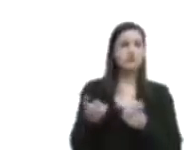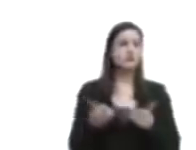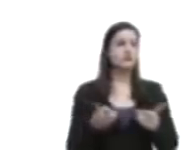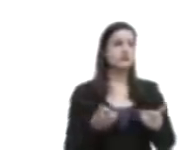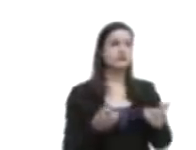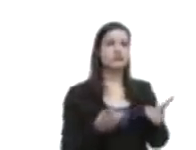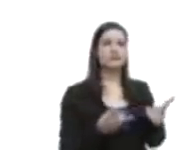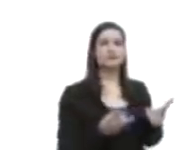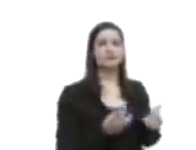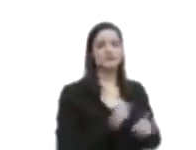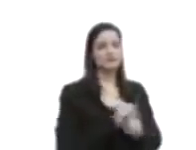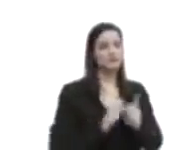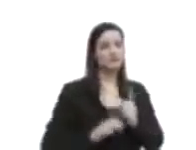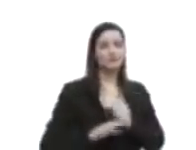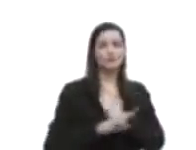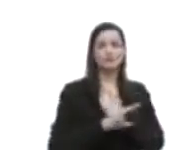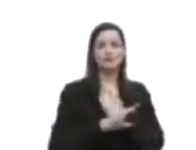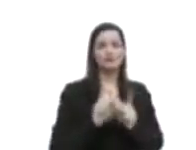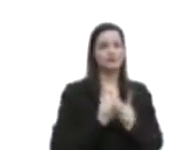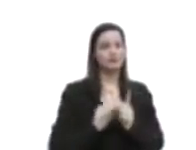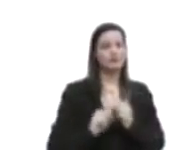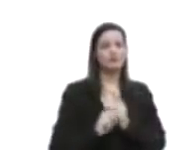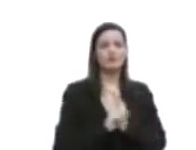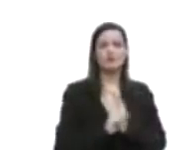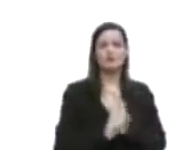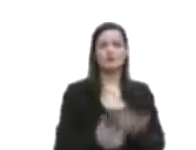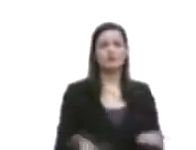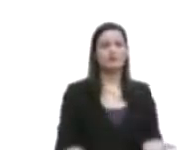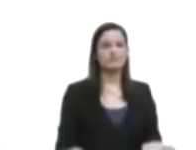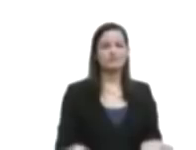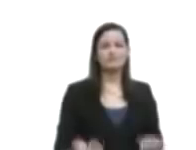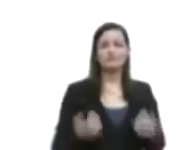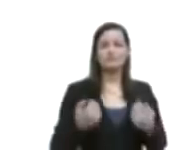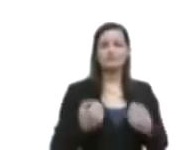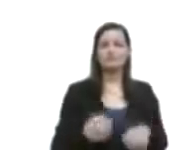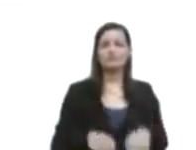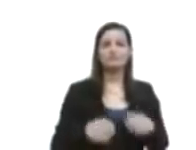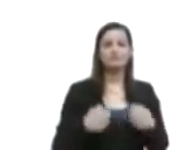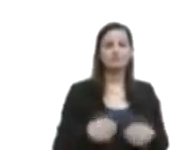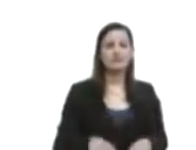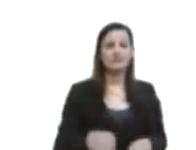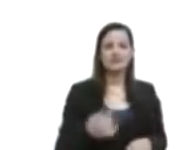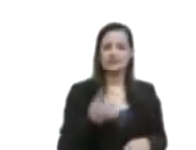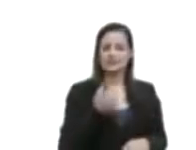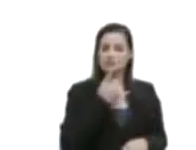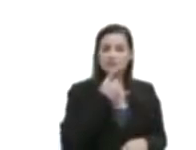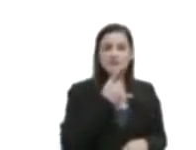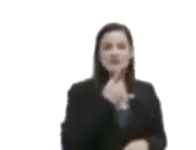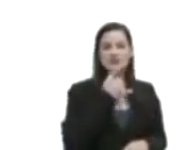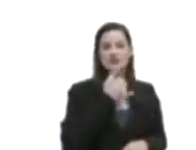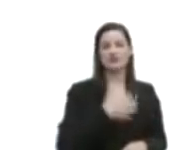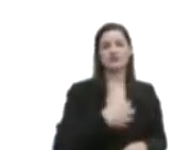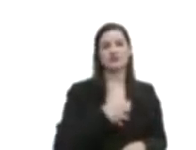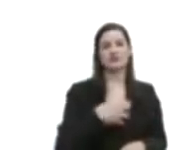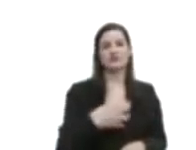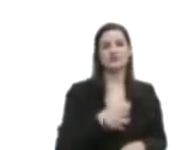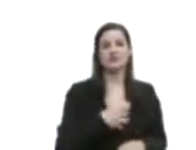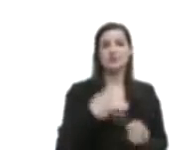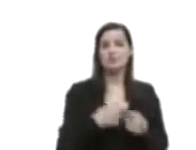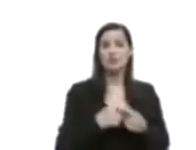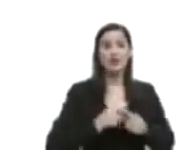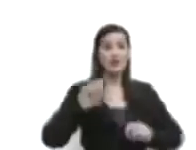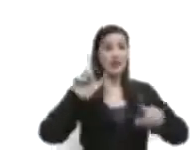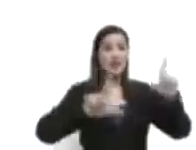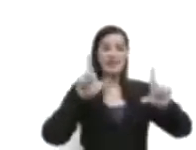o natural, é espiritual, que vê além do tubo e da tela, que vê além da arte cênica, da teledramaturgia,